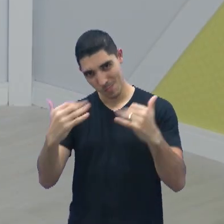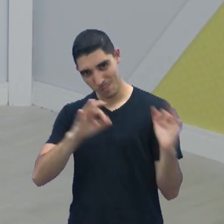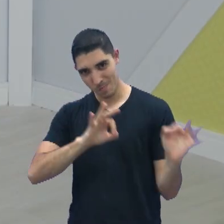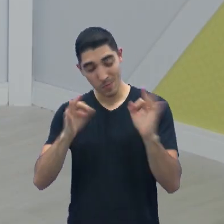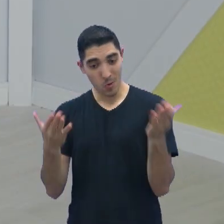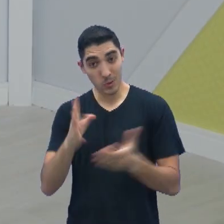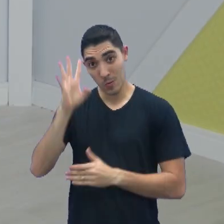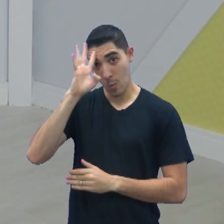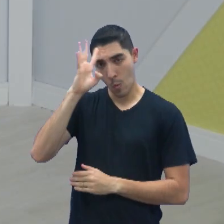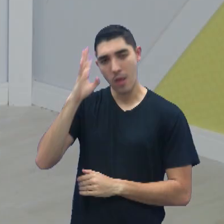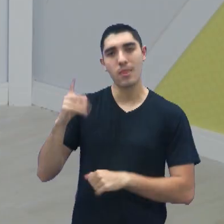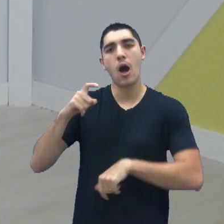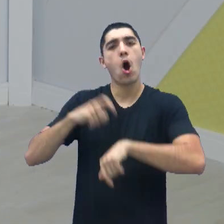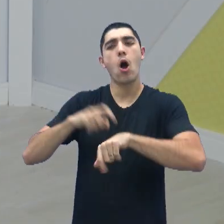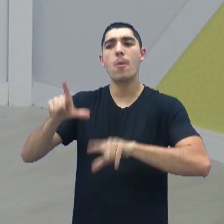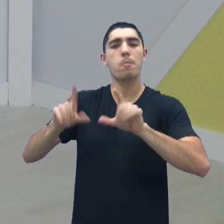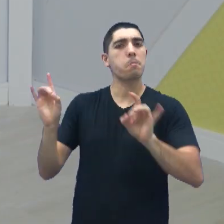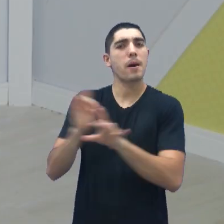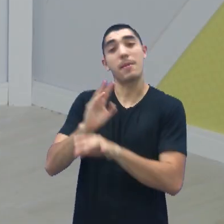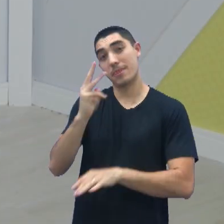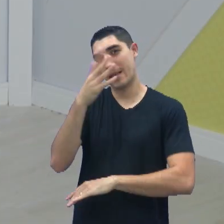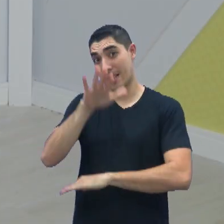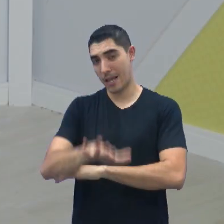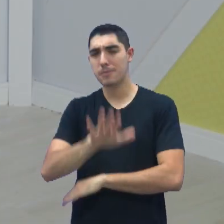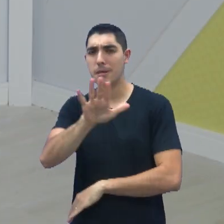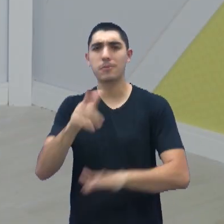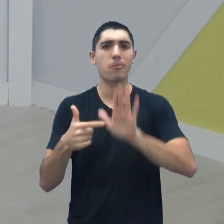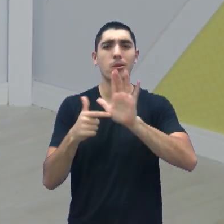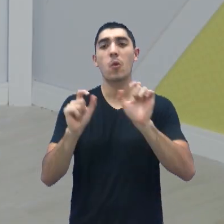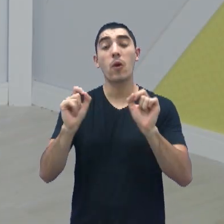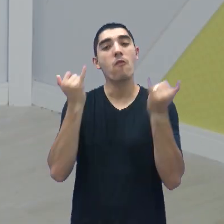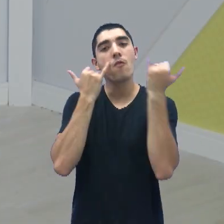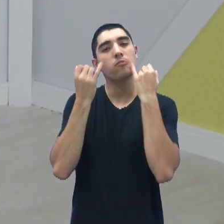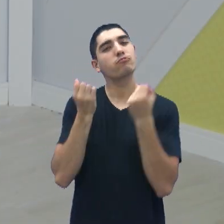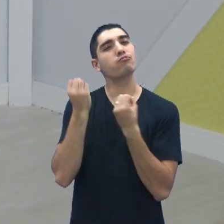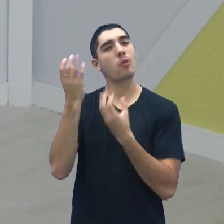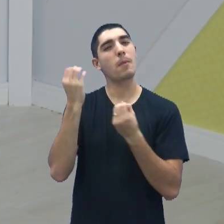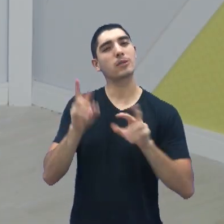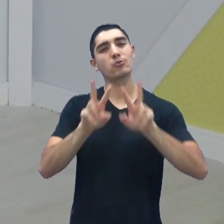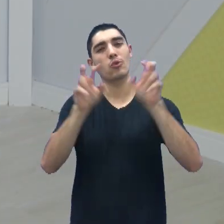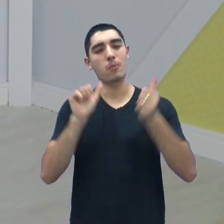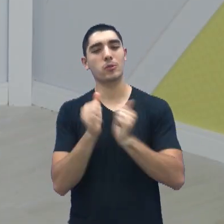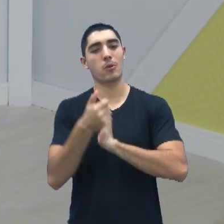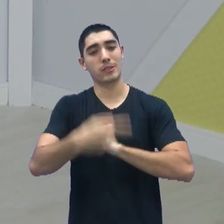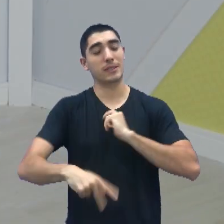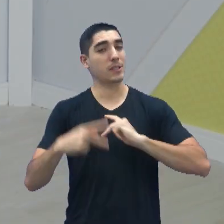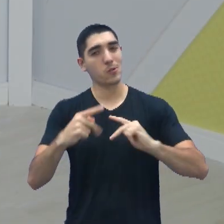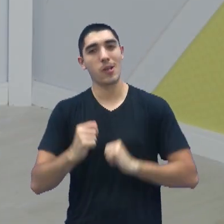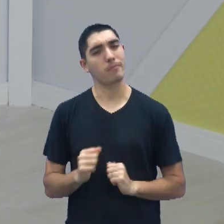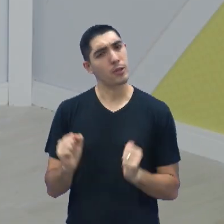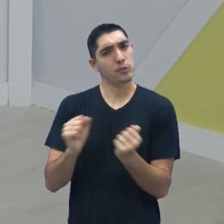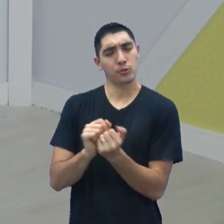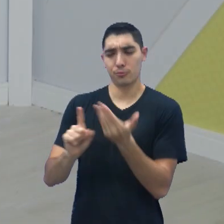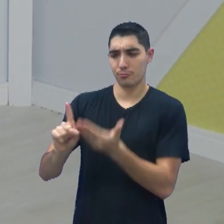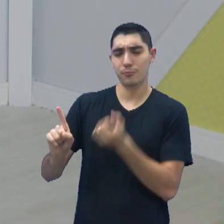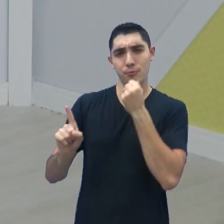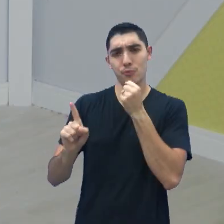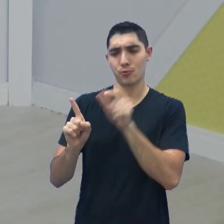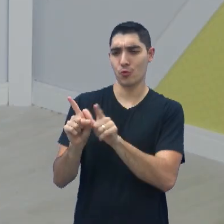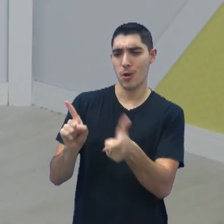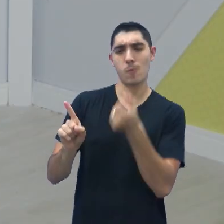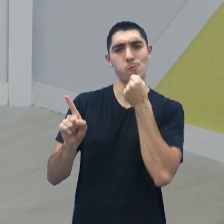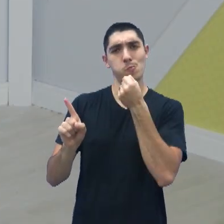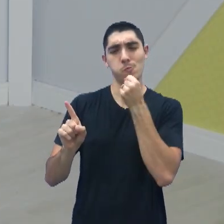3 da tarde, trazendo as principais informações do esporte aqui da nossa cidade. Aqui comigo ele, jornalista,